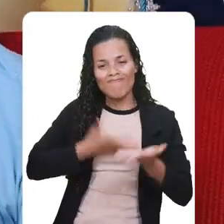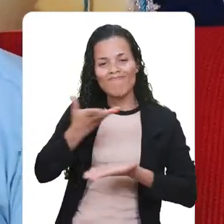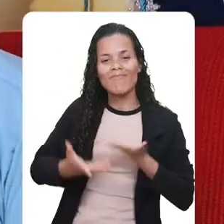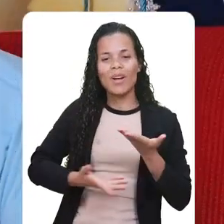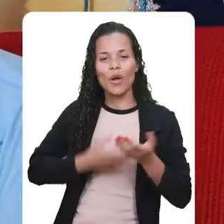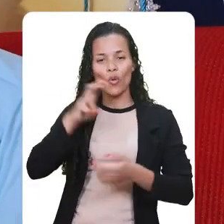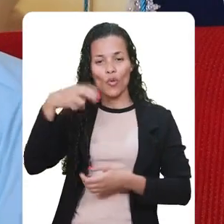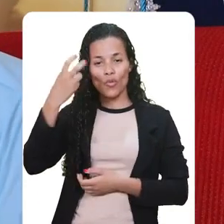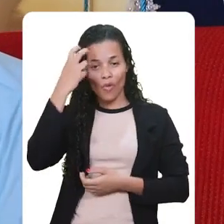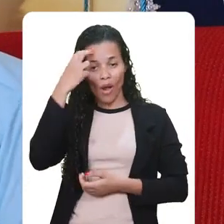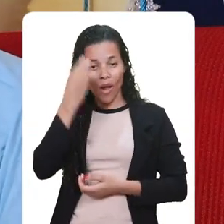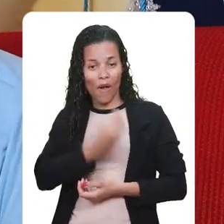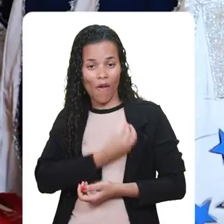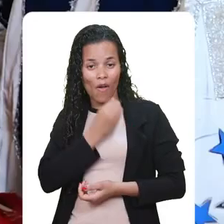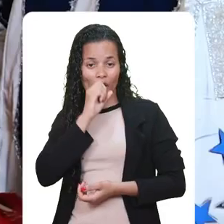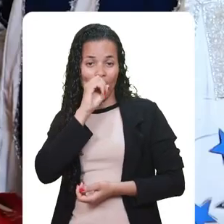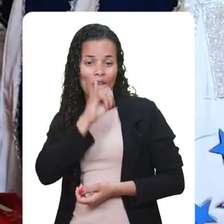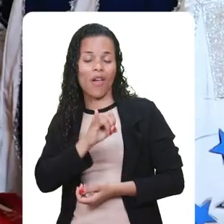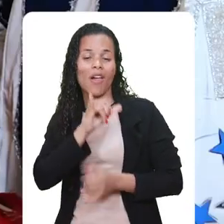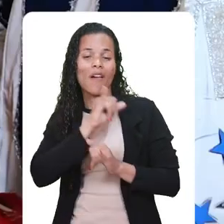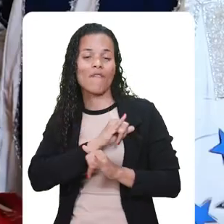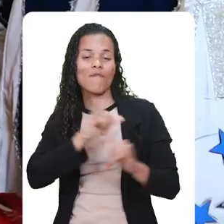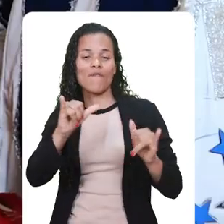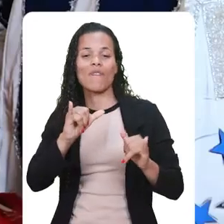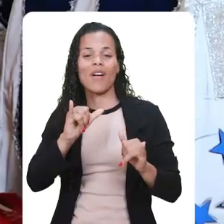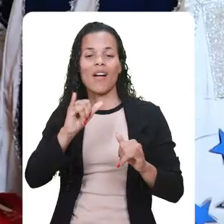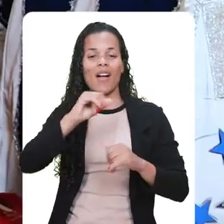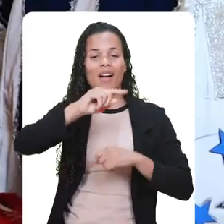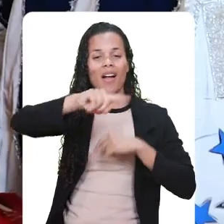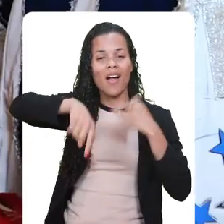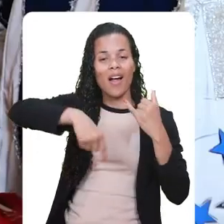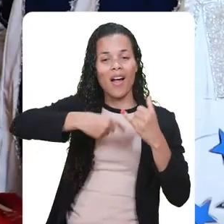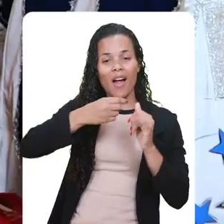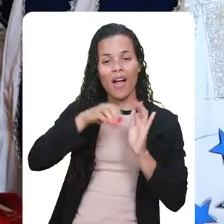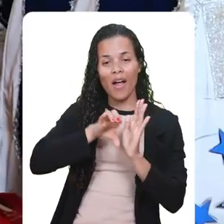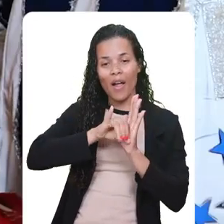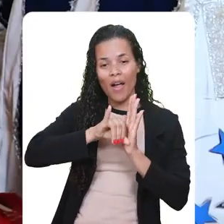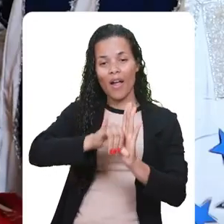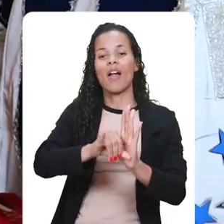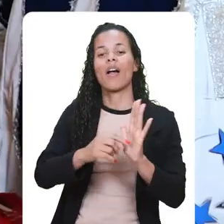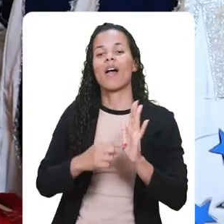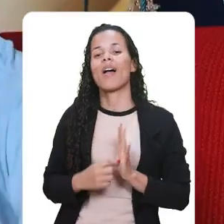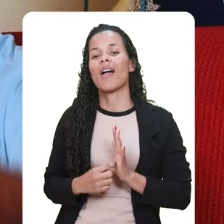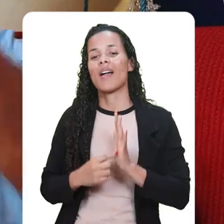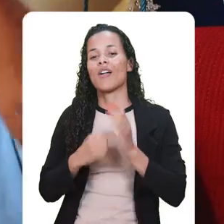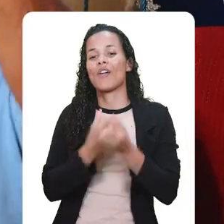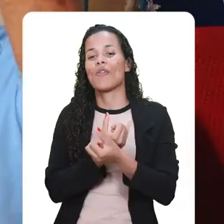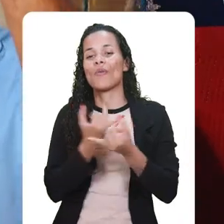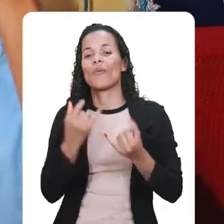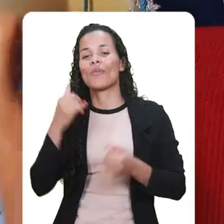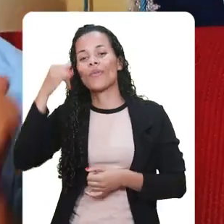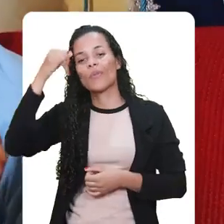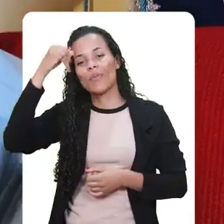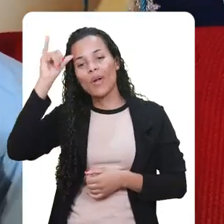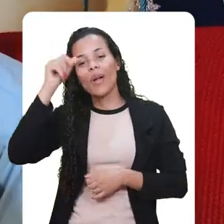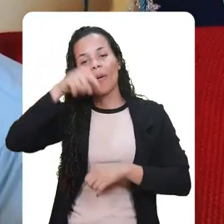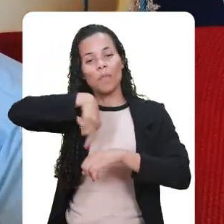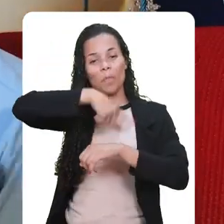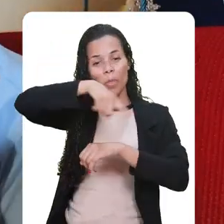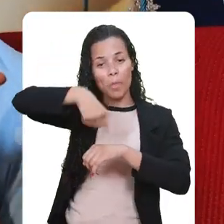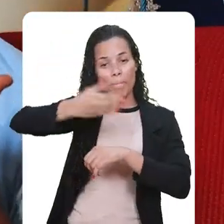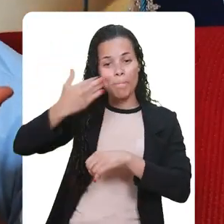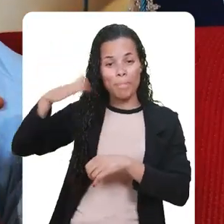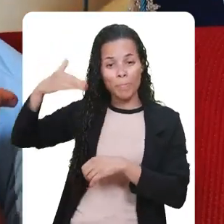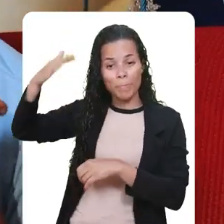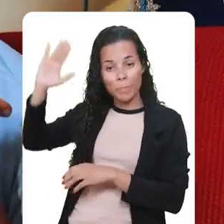manter essa cultura viva. Porque se fala, e vai passar nesse documentário, de quantos bois, há um